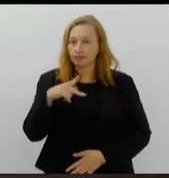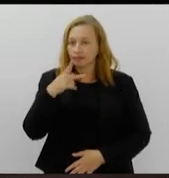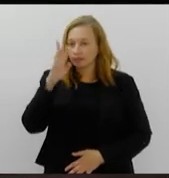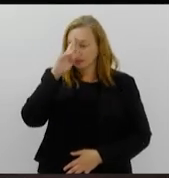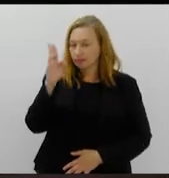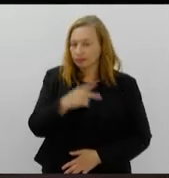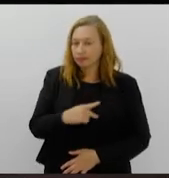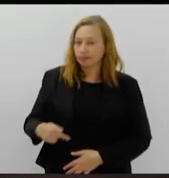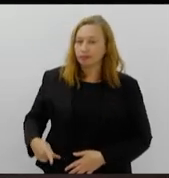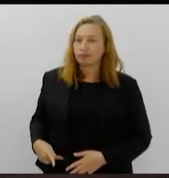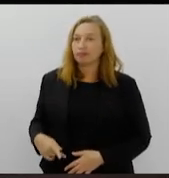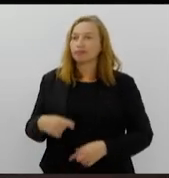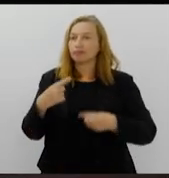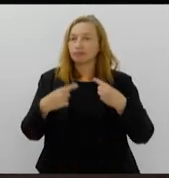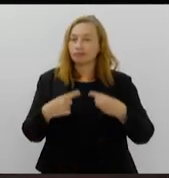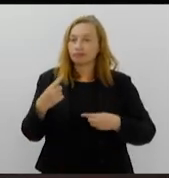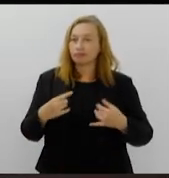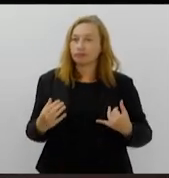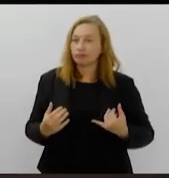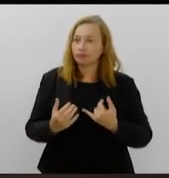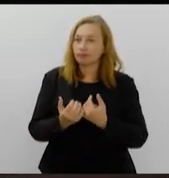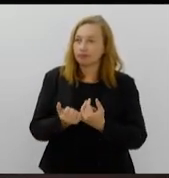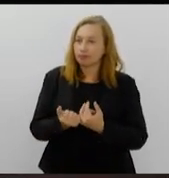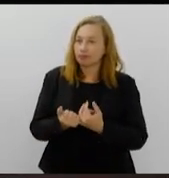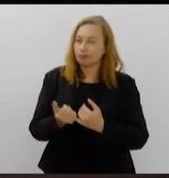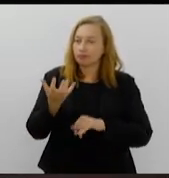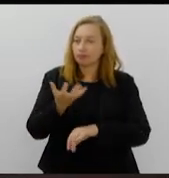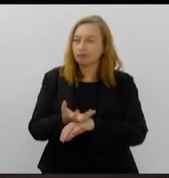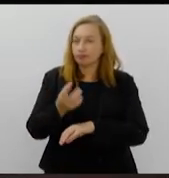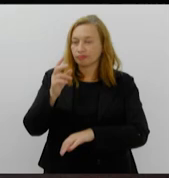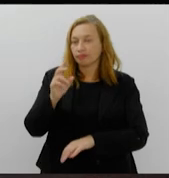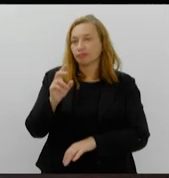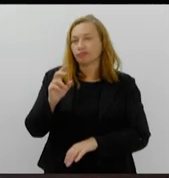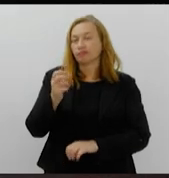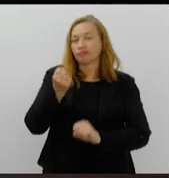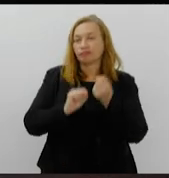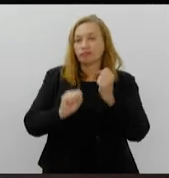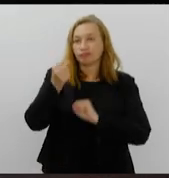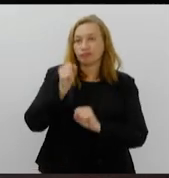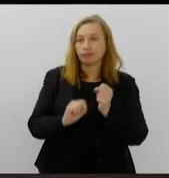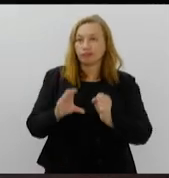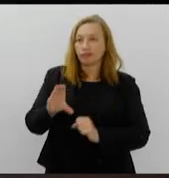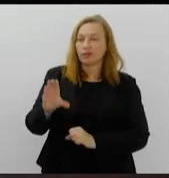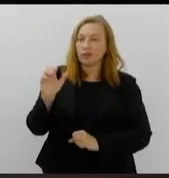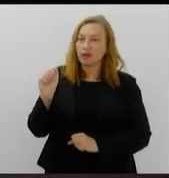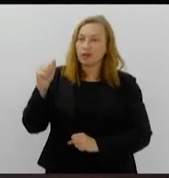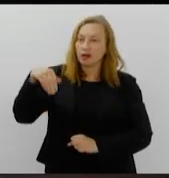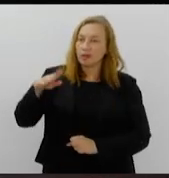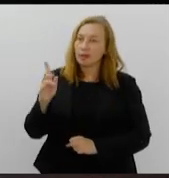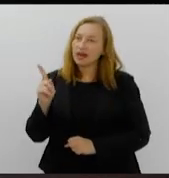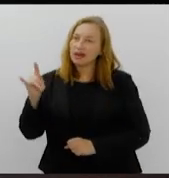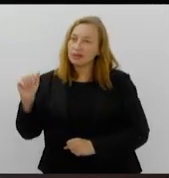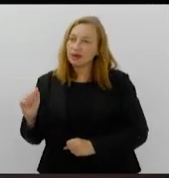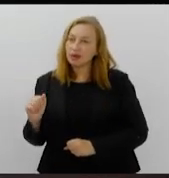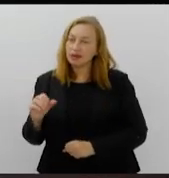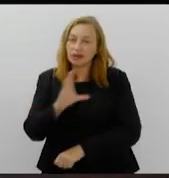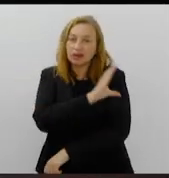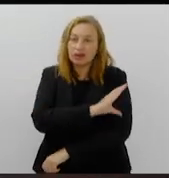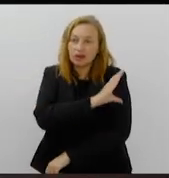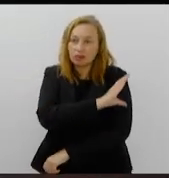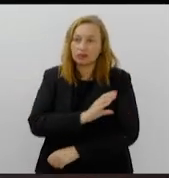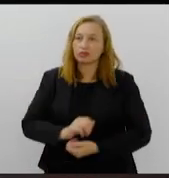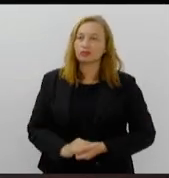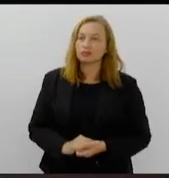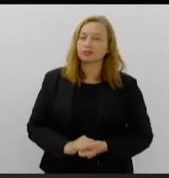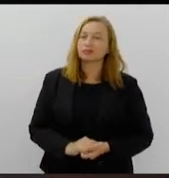presidenta, ao debate sobre o tombamento do Parque Industrial da Usina Cambaíba, em Campos dos Goytacazes, que